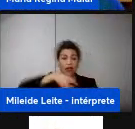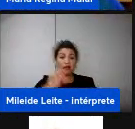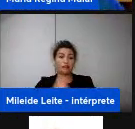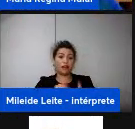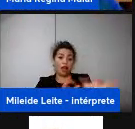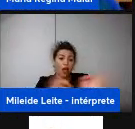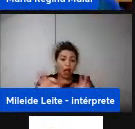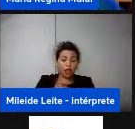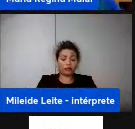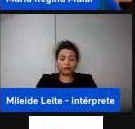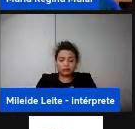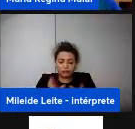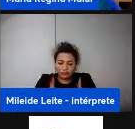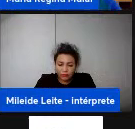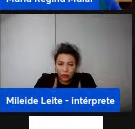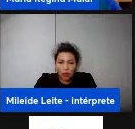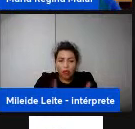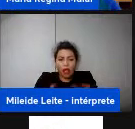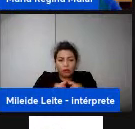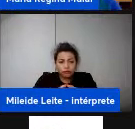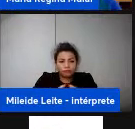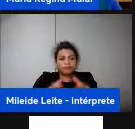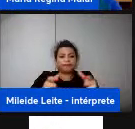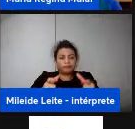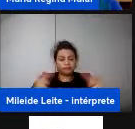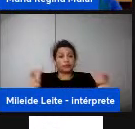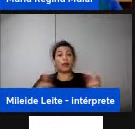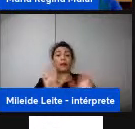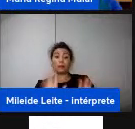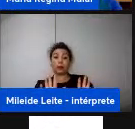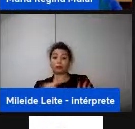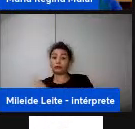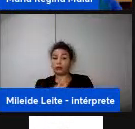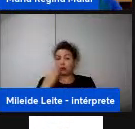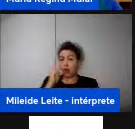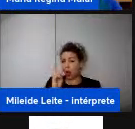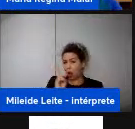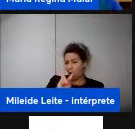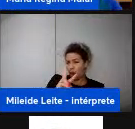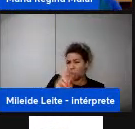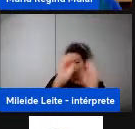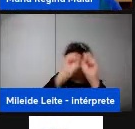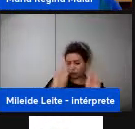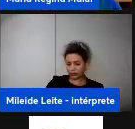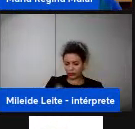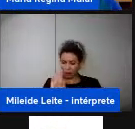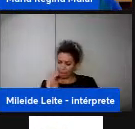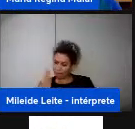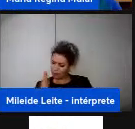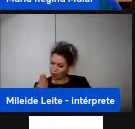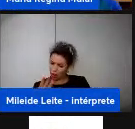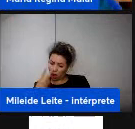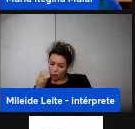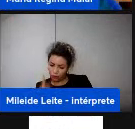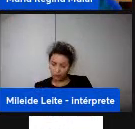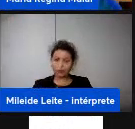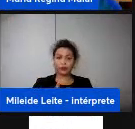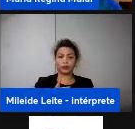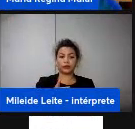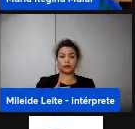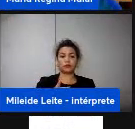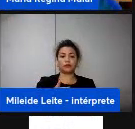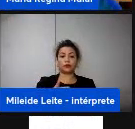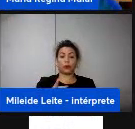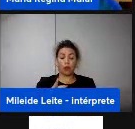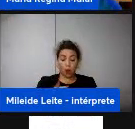aumenta constantemente. Né? No entanto, a gente olha para os sistemas biológicos e vê